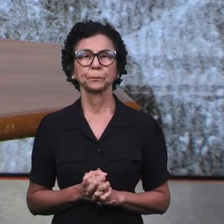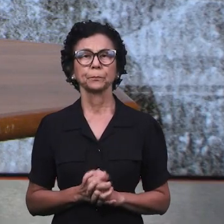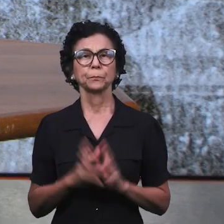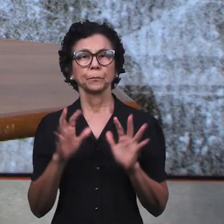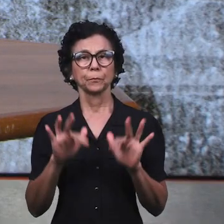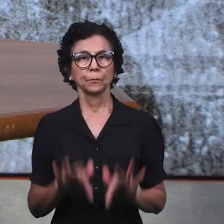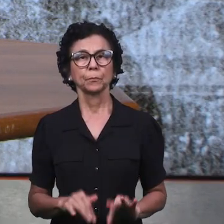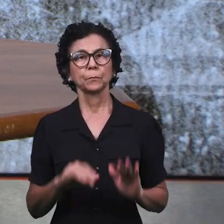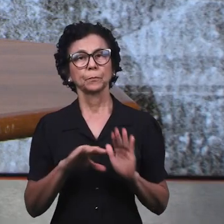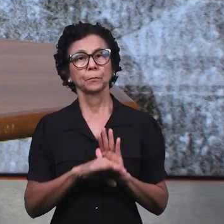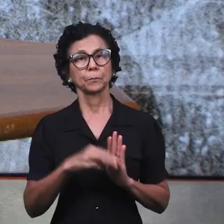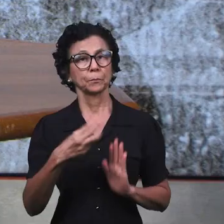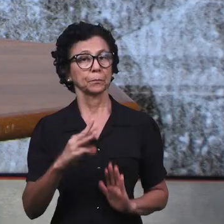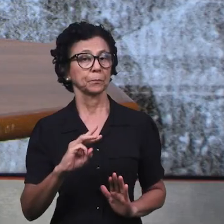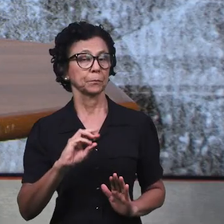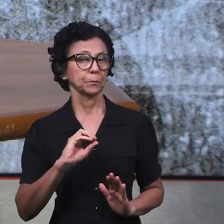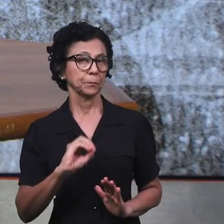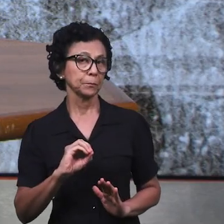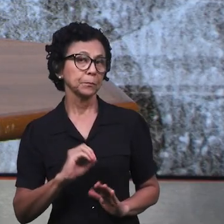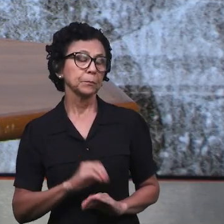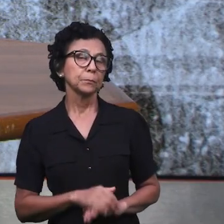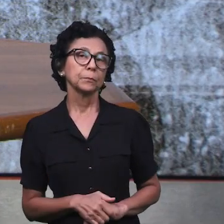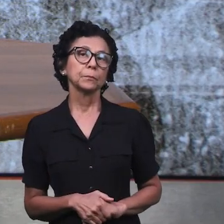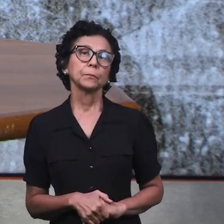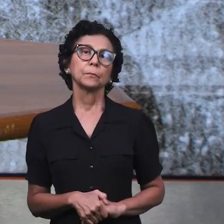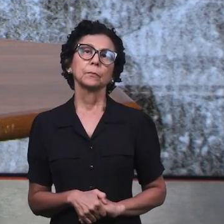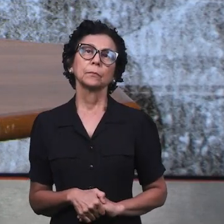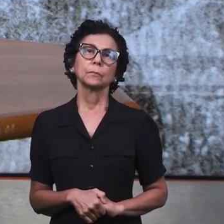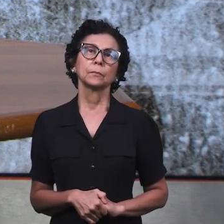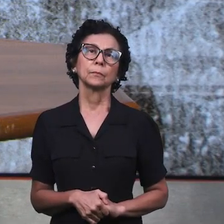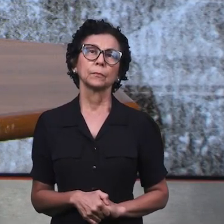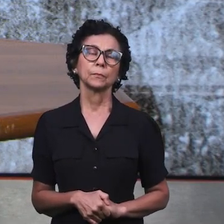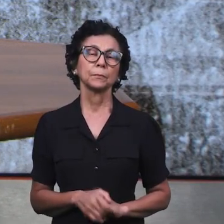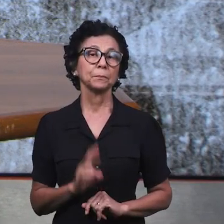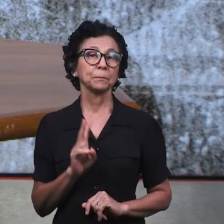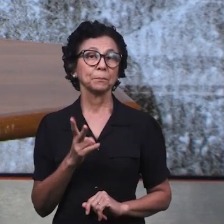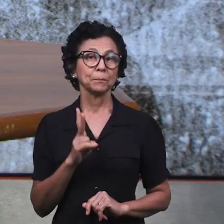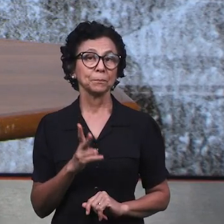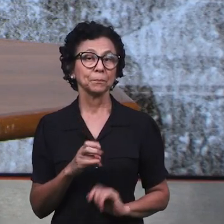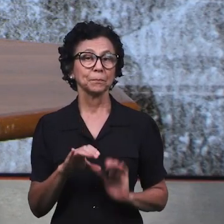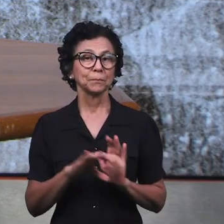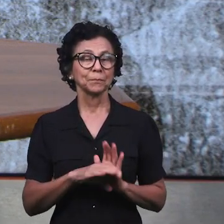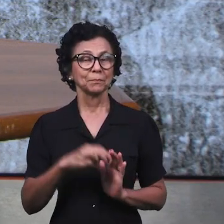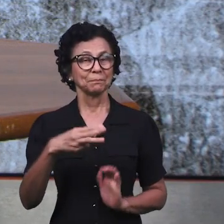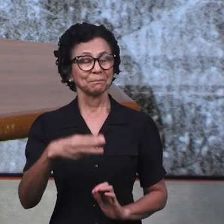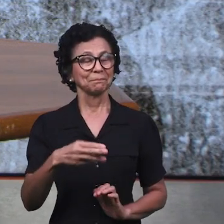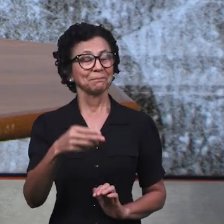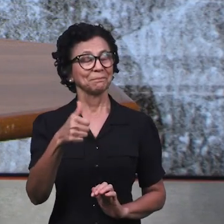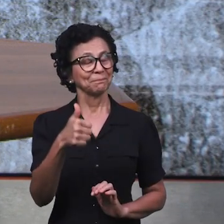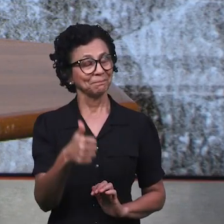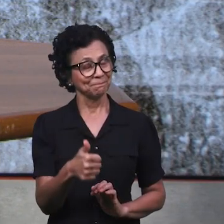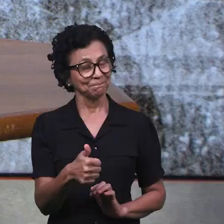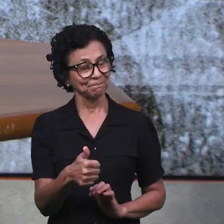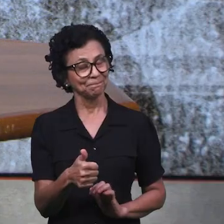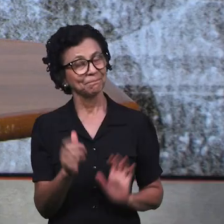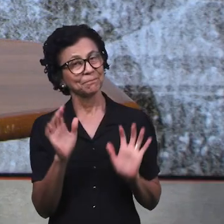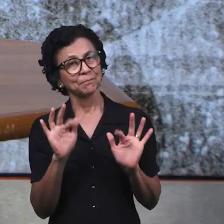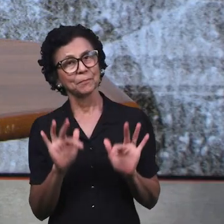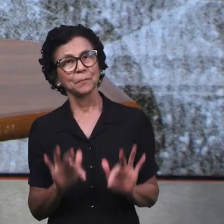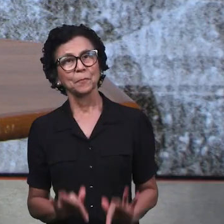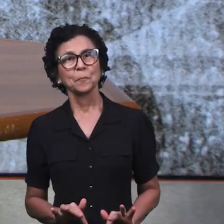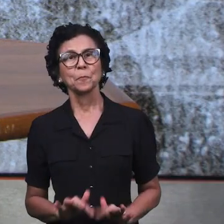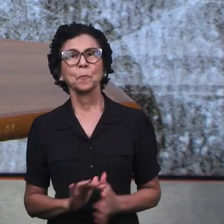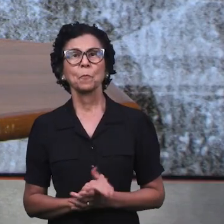do capítulo 30, já vamos prosseguir no capítulo 31, encerrando assim